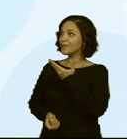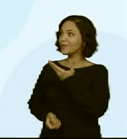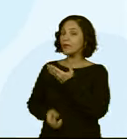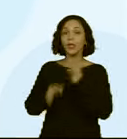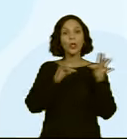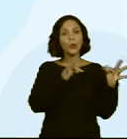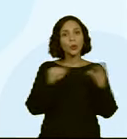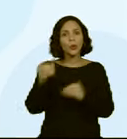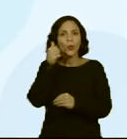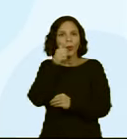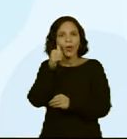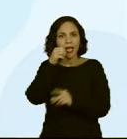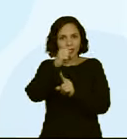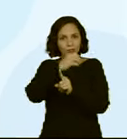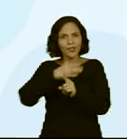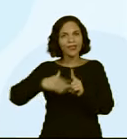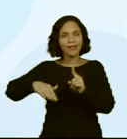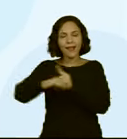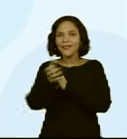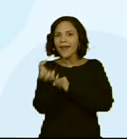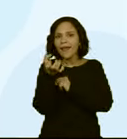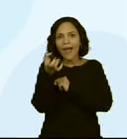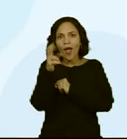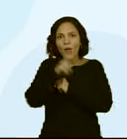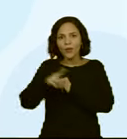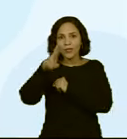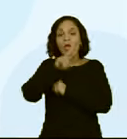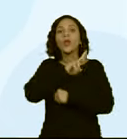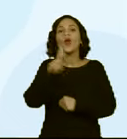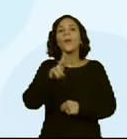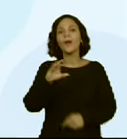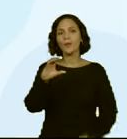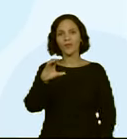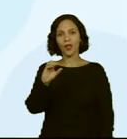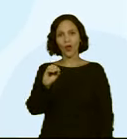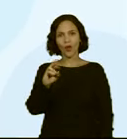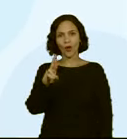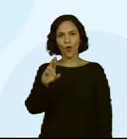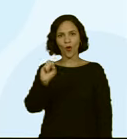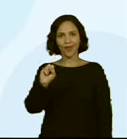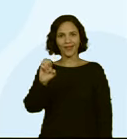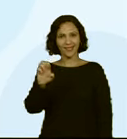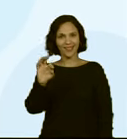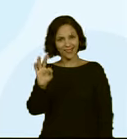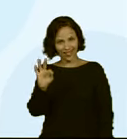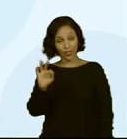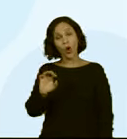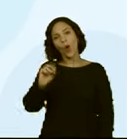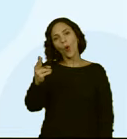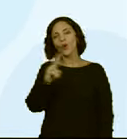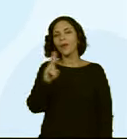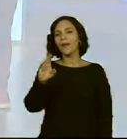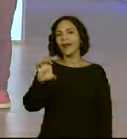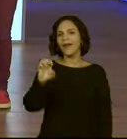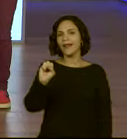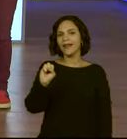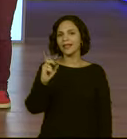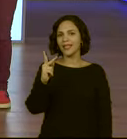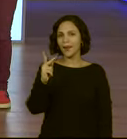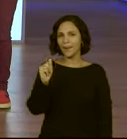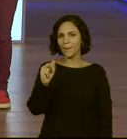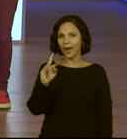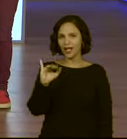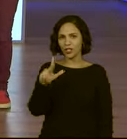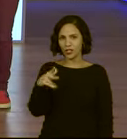que todas as mulheres da sociedade queriam usar que é o cor cê ou o espartilho Inclusive